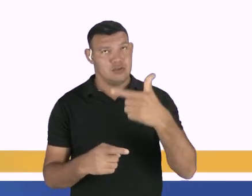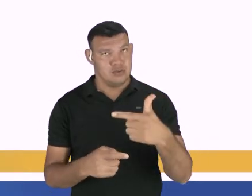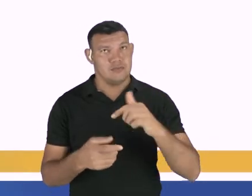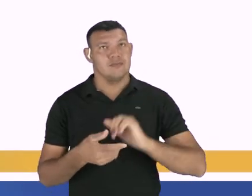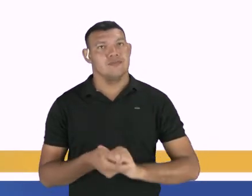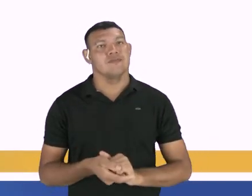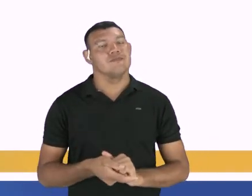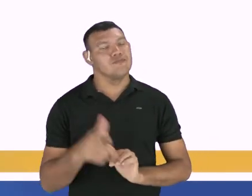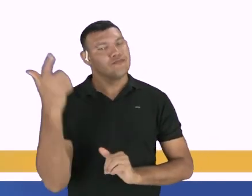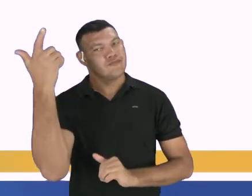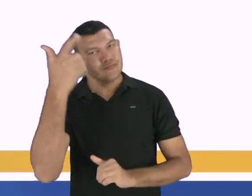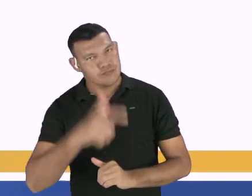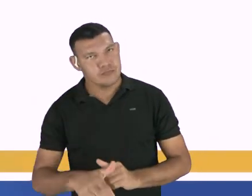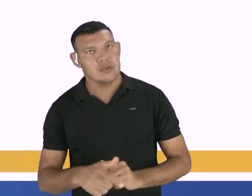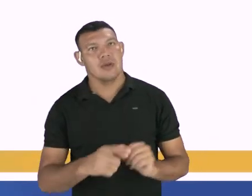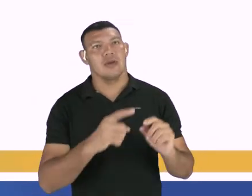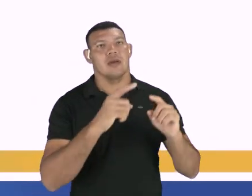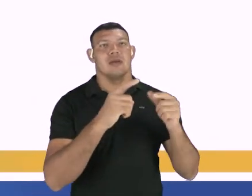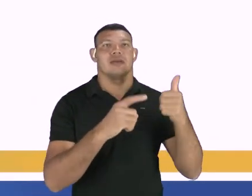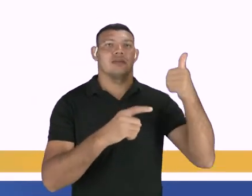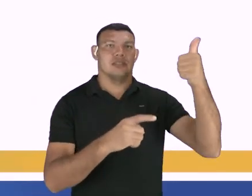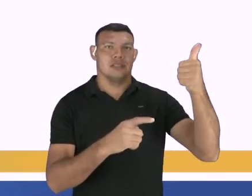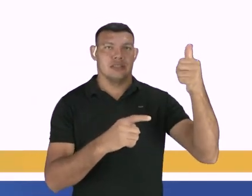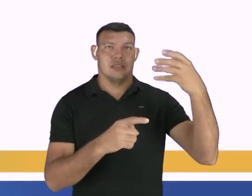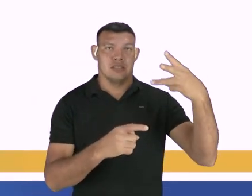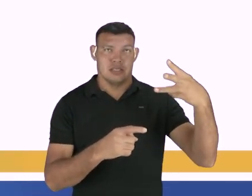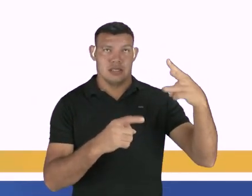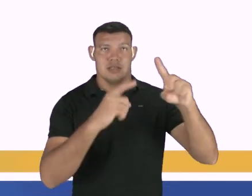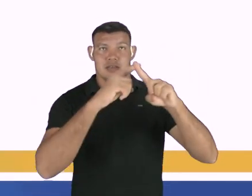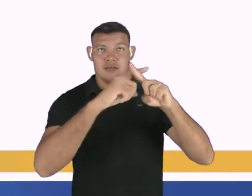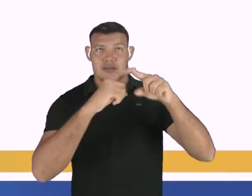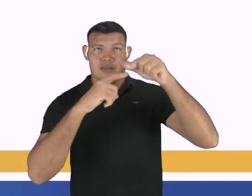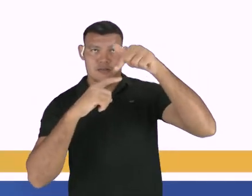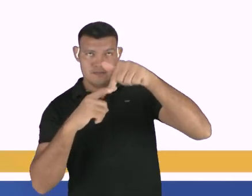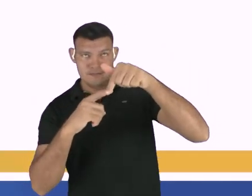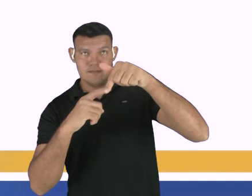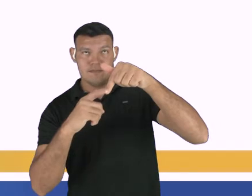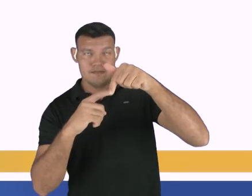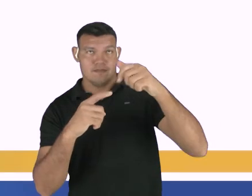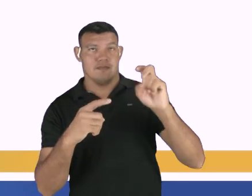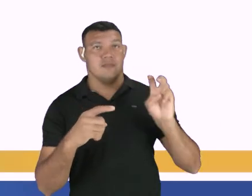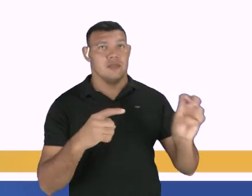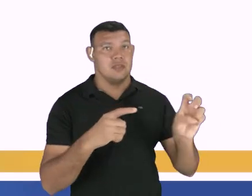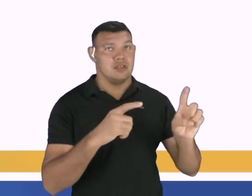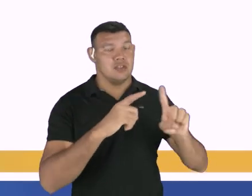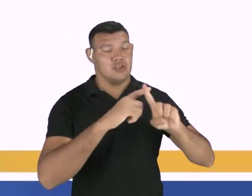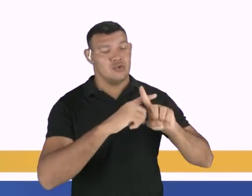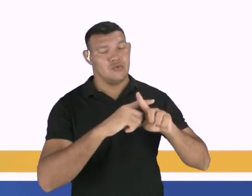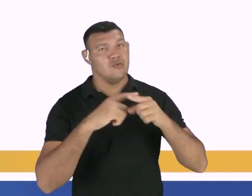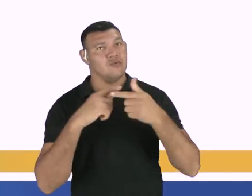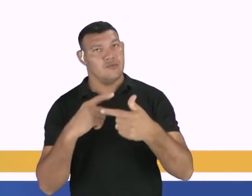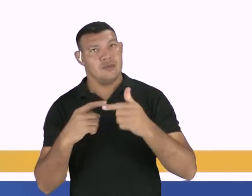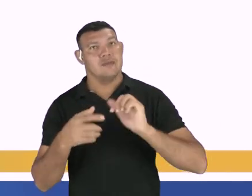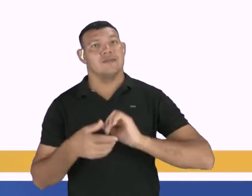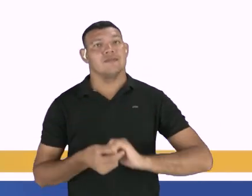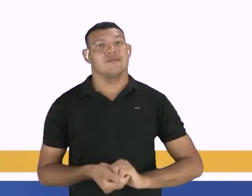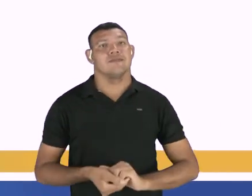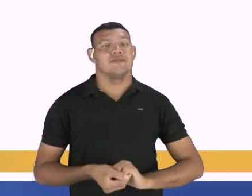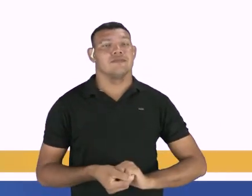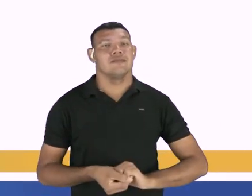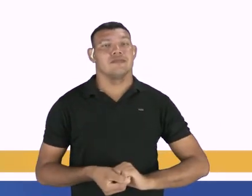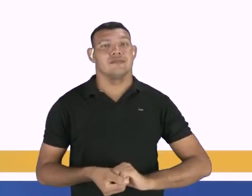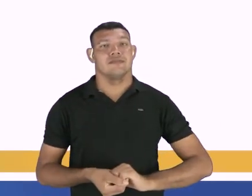Então, novamente, eu vou multiplicar o numerador da primeira fração, 13, vezes o numerador da segunda